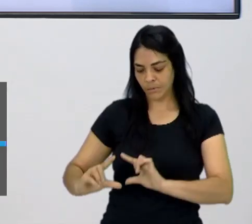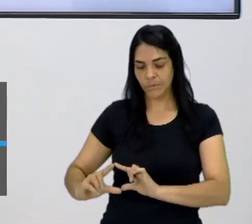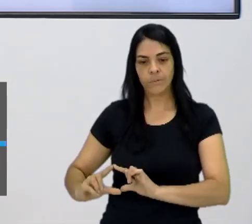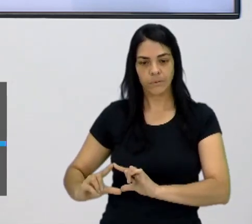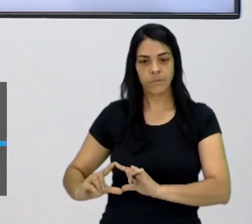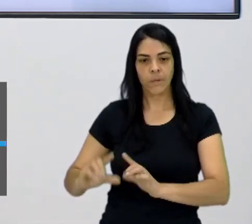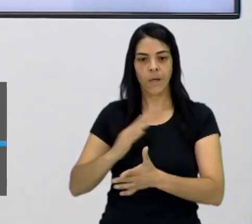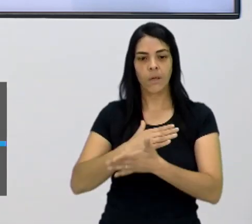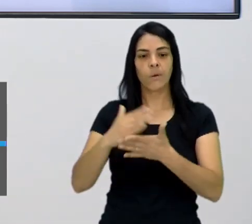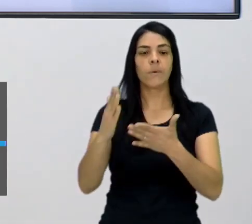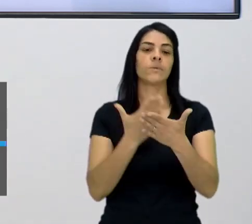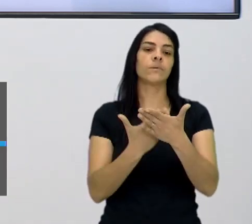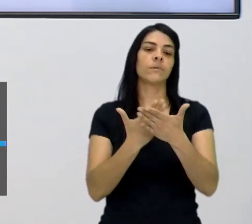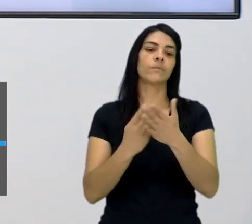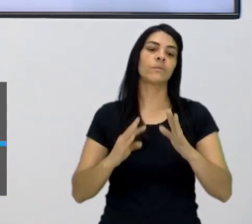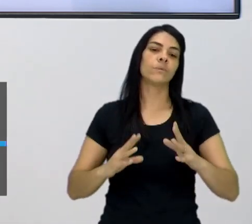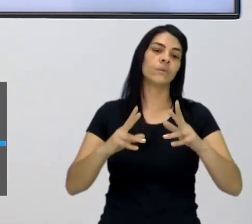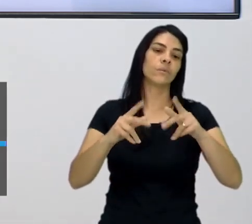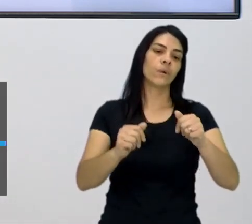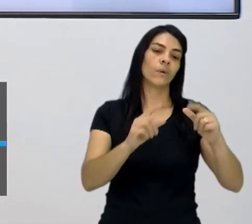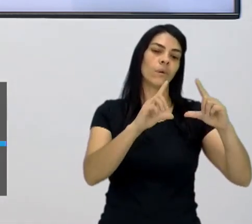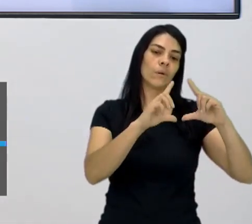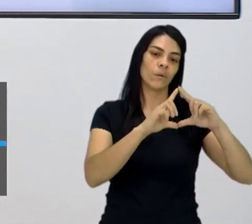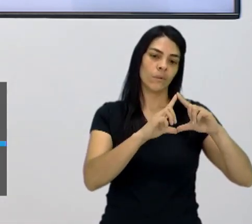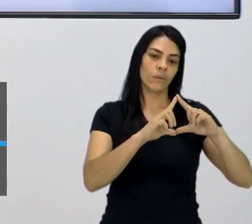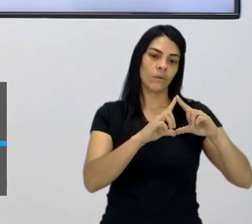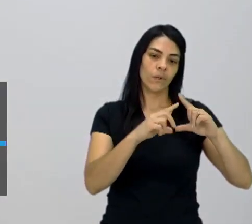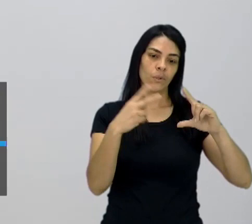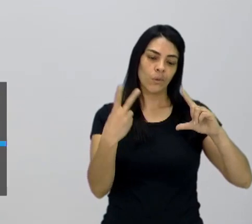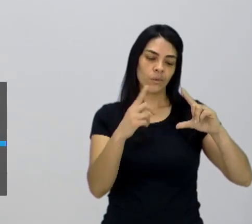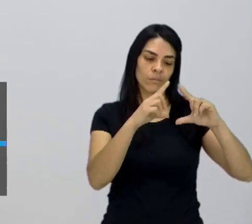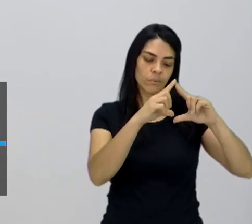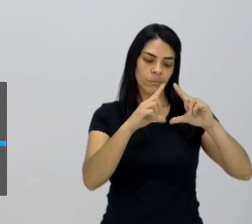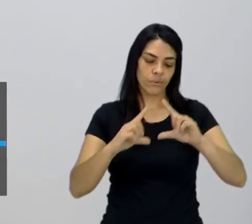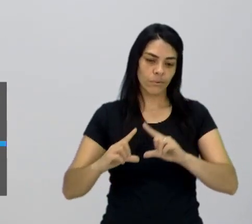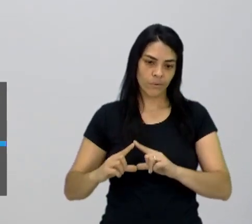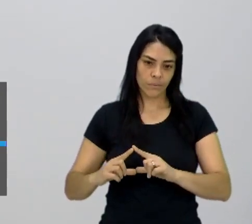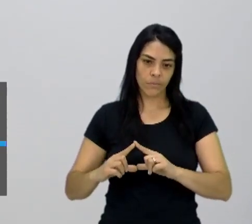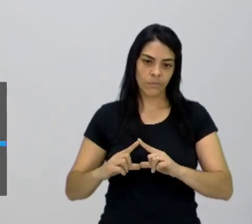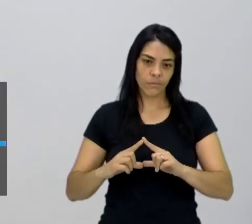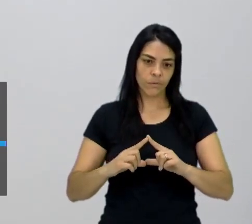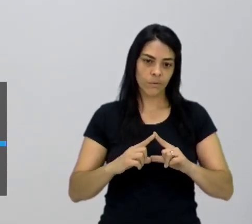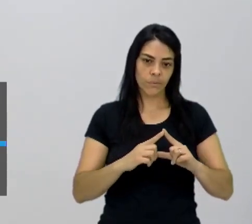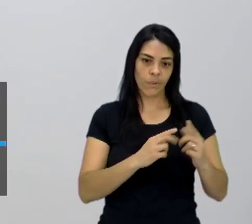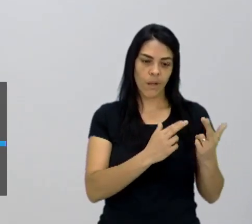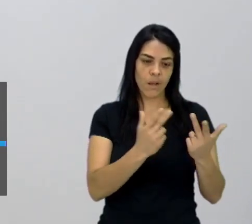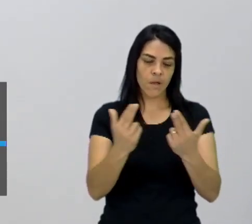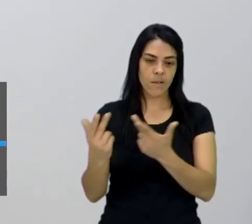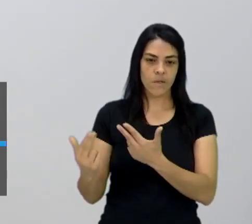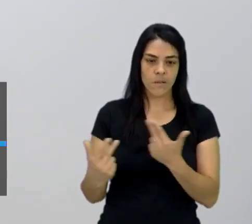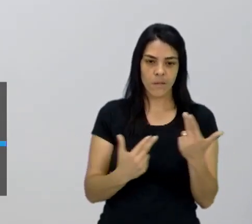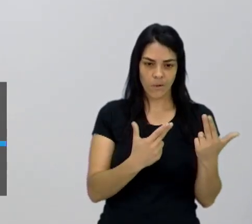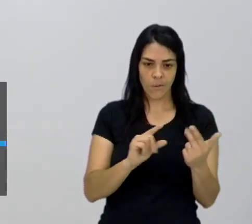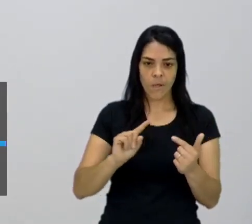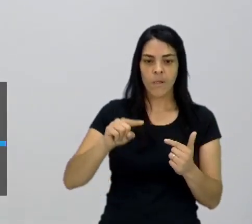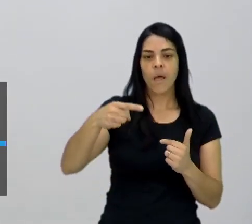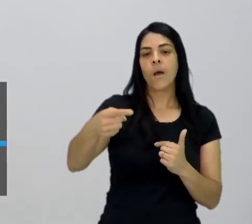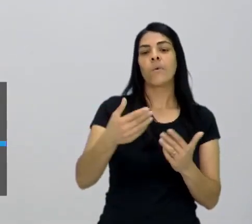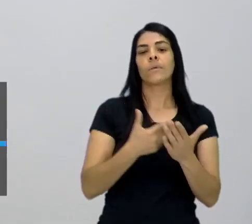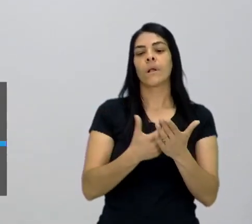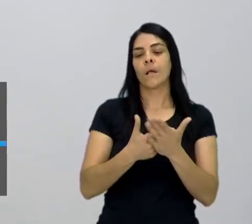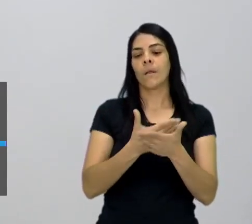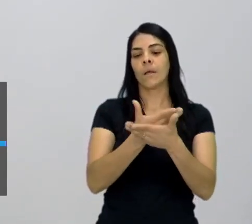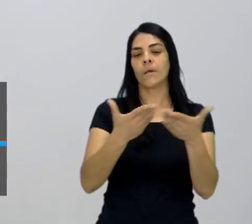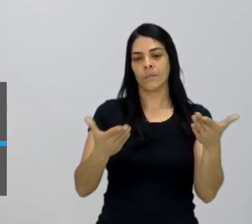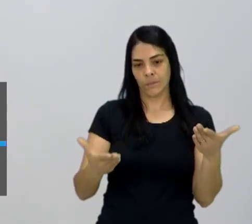todos os triângulos. E aí a gente fala que 2 triângulos são proporcionais quando, a gente vai ver isso melhor na próxima aula, quando